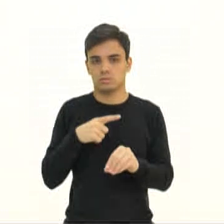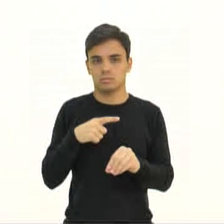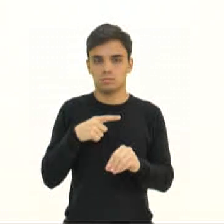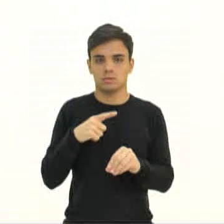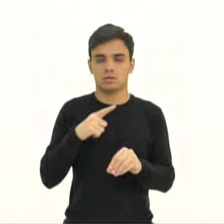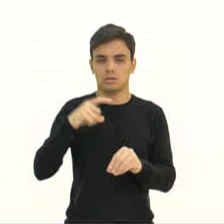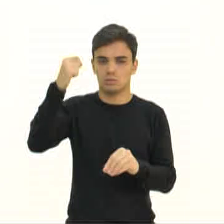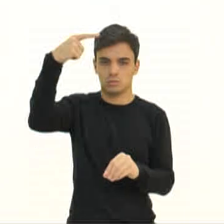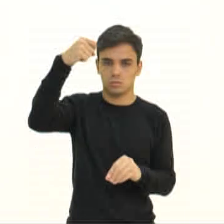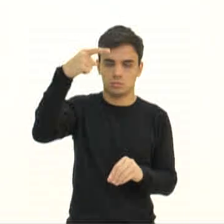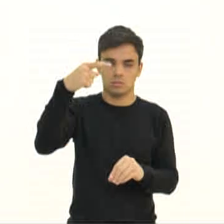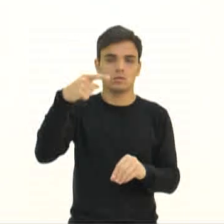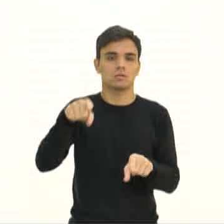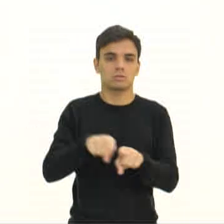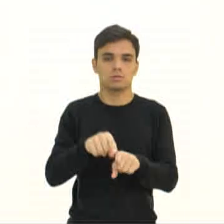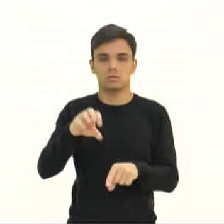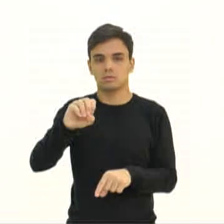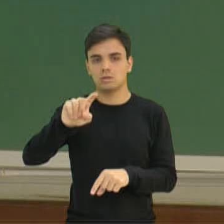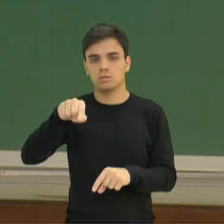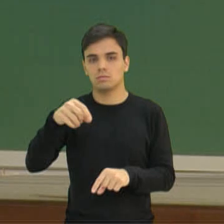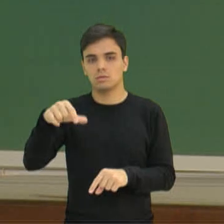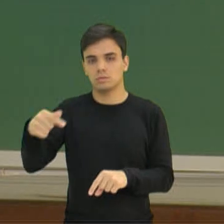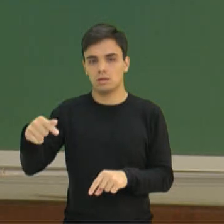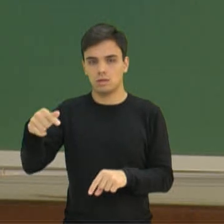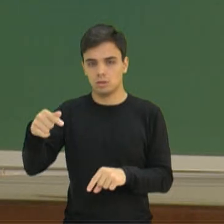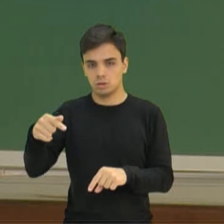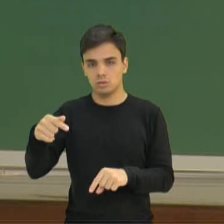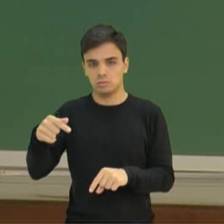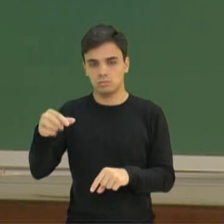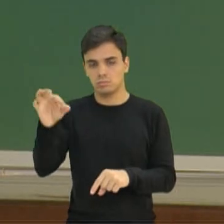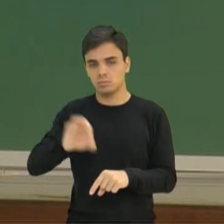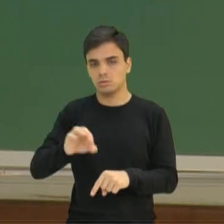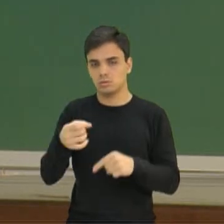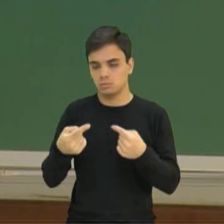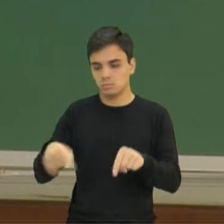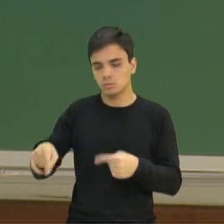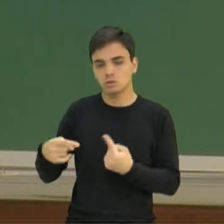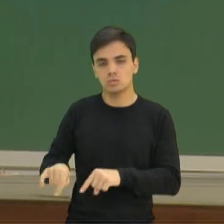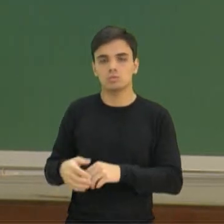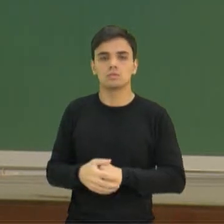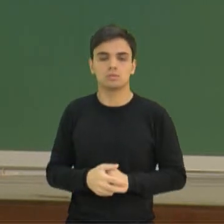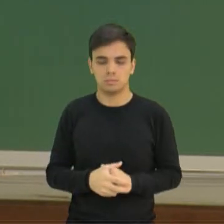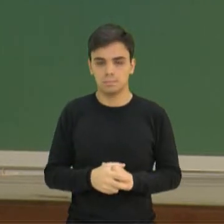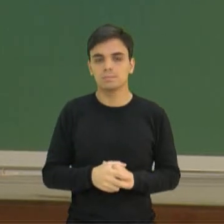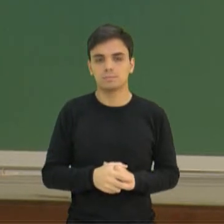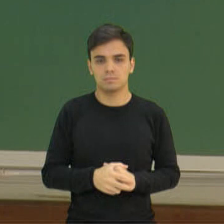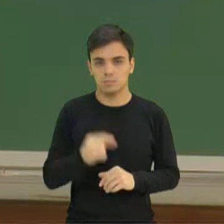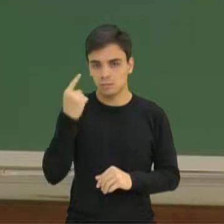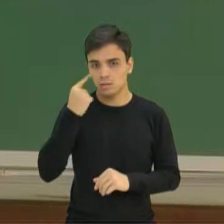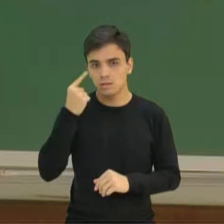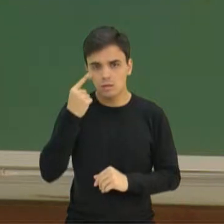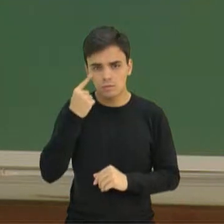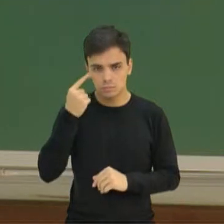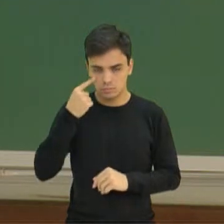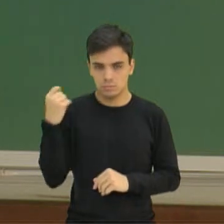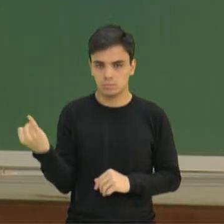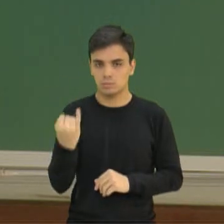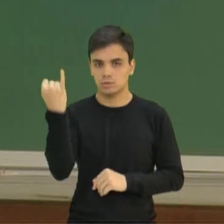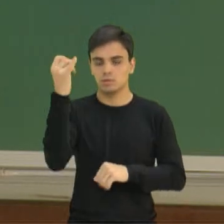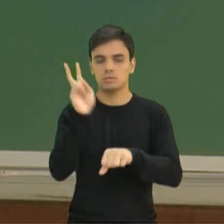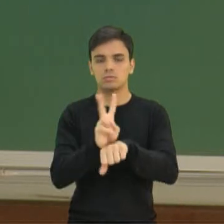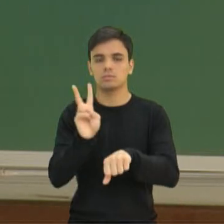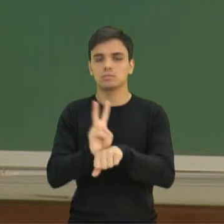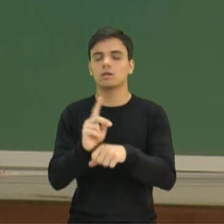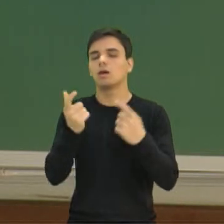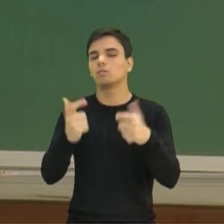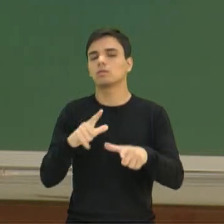e 0,7% ali prejudicando os corpos d'água. Então vejam a importância ali de preservar. E onde nós vamos